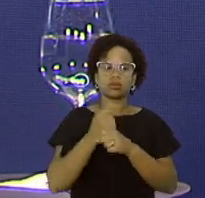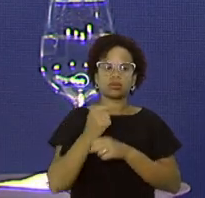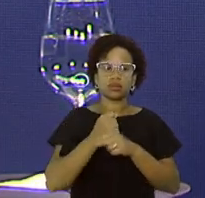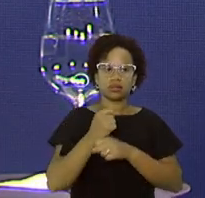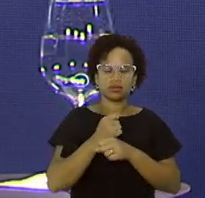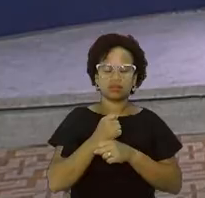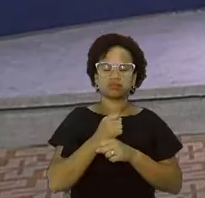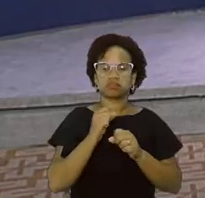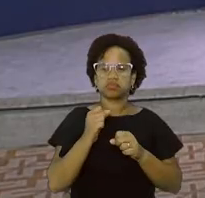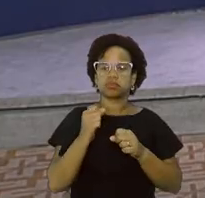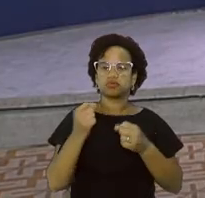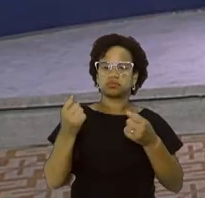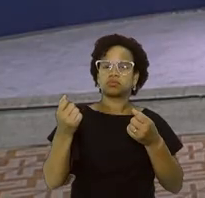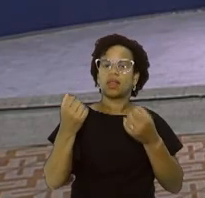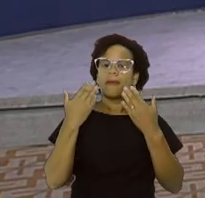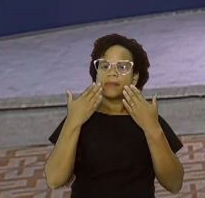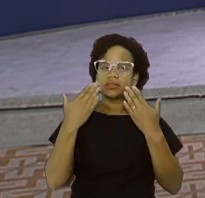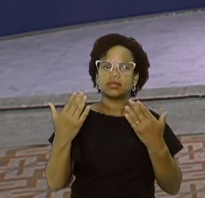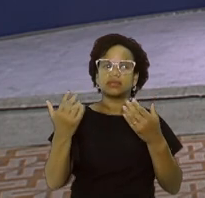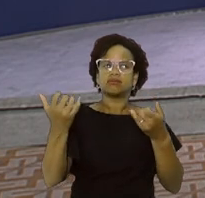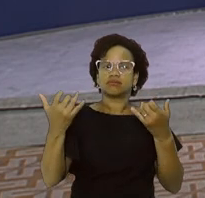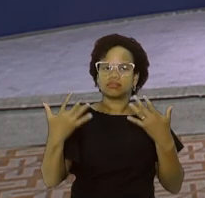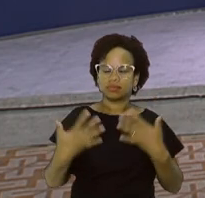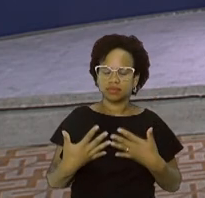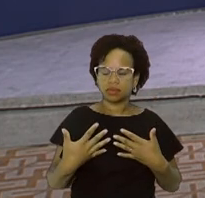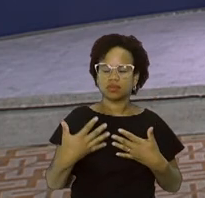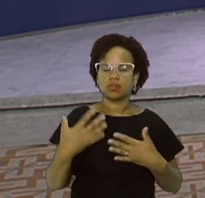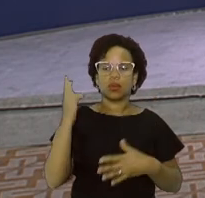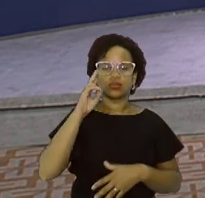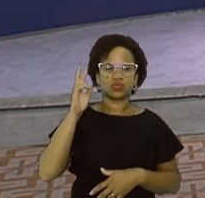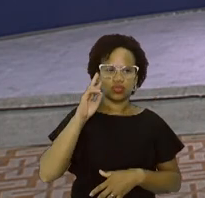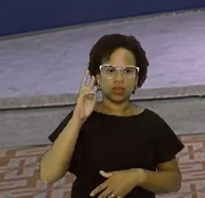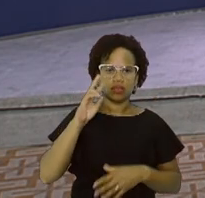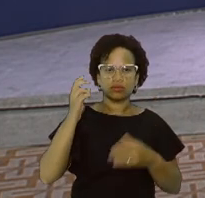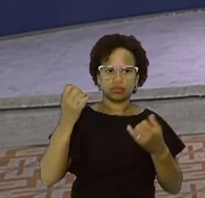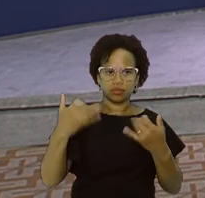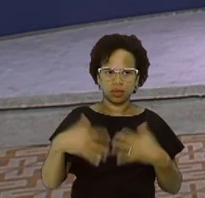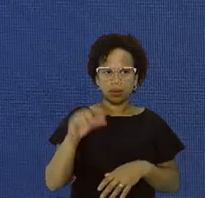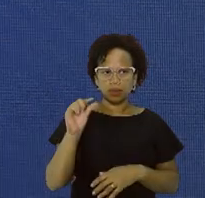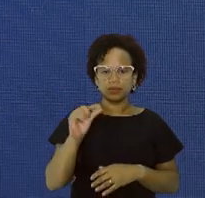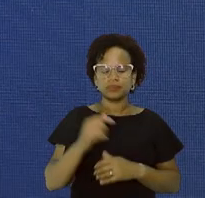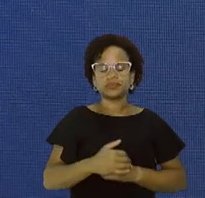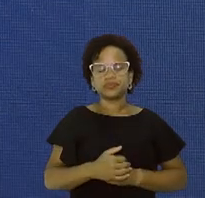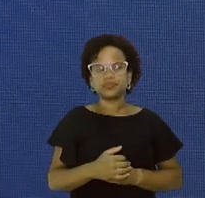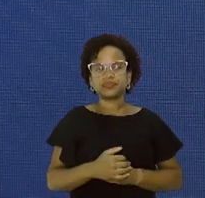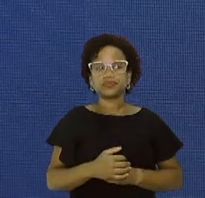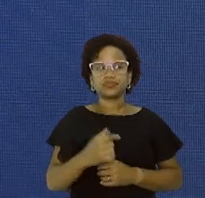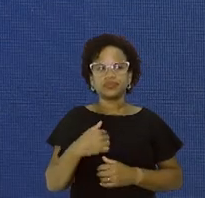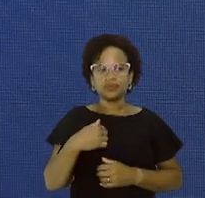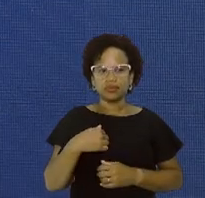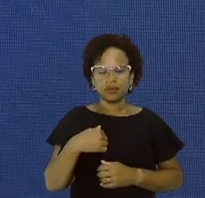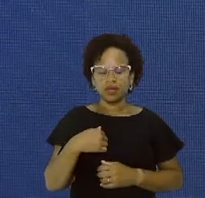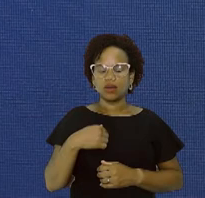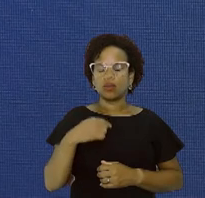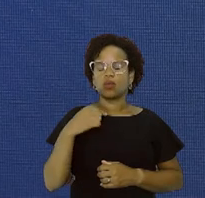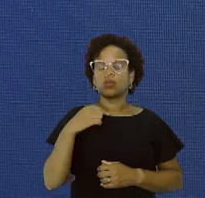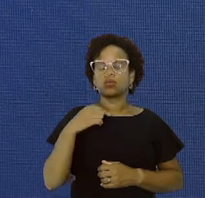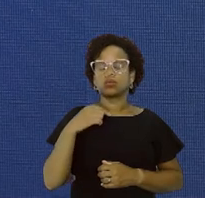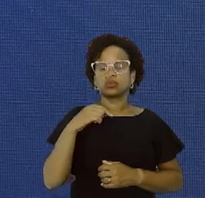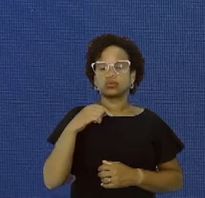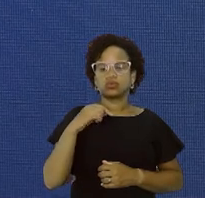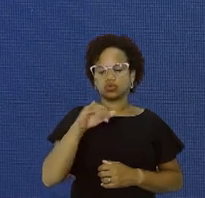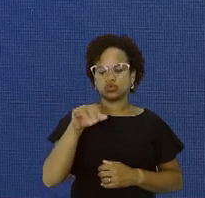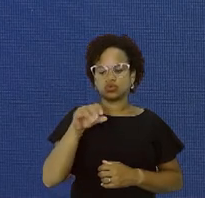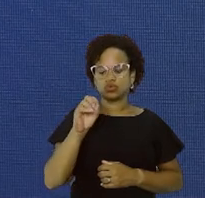pouco do seu histórico um pouco da riverwood para turma que nos assiste o livro da 11 anos